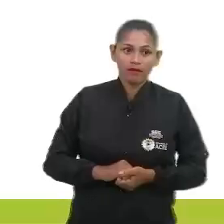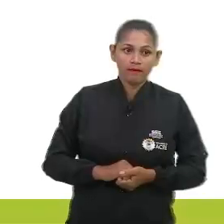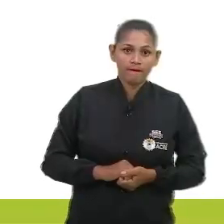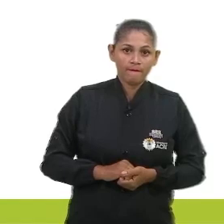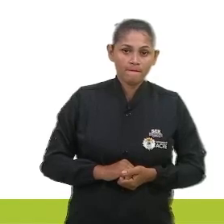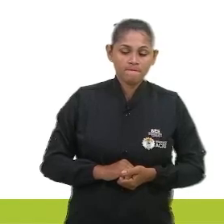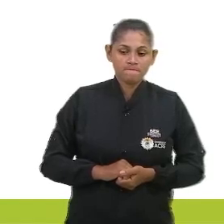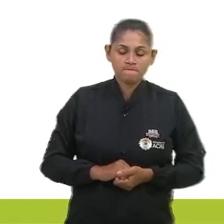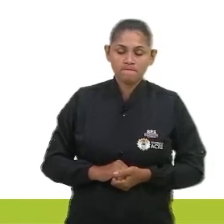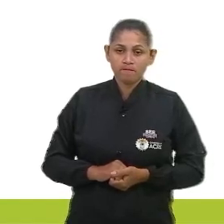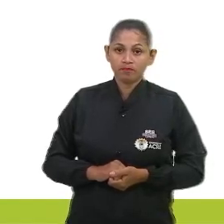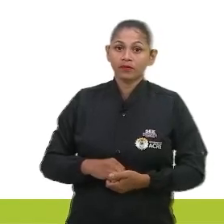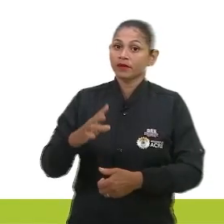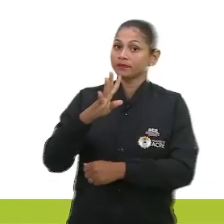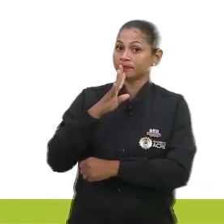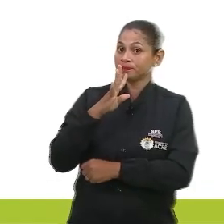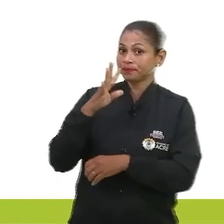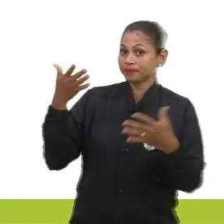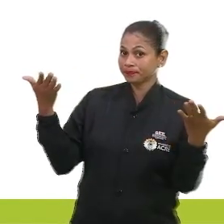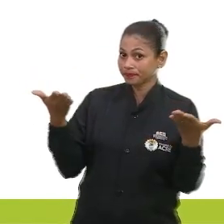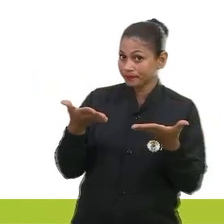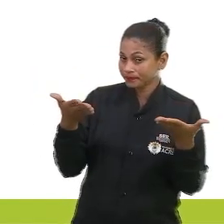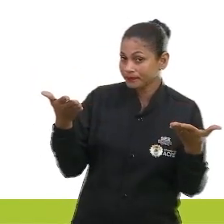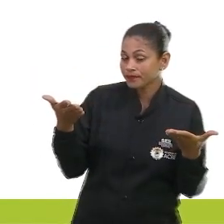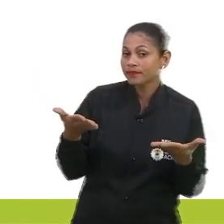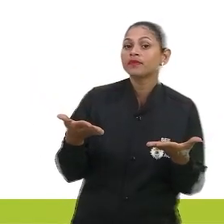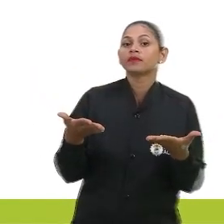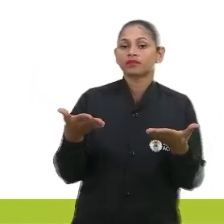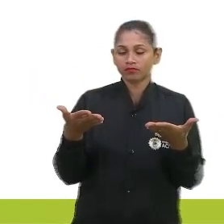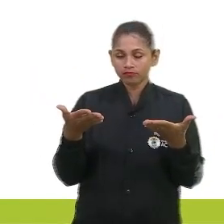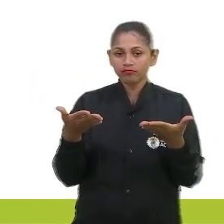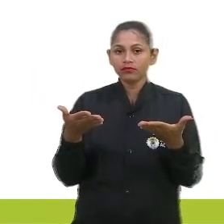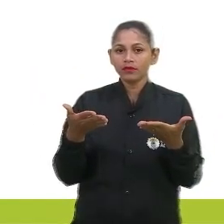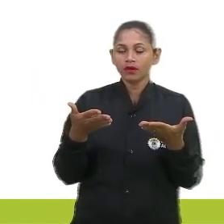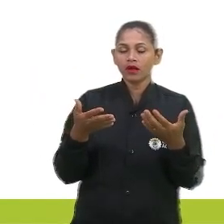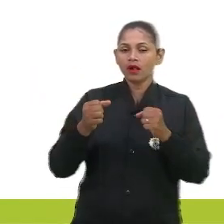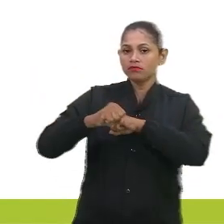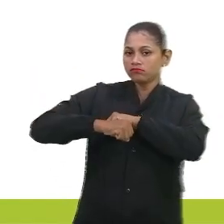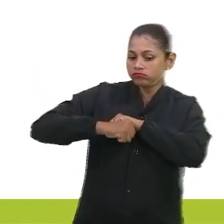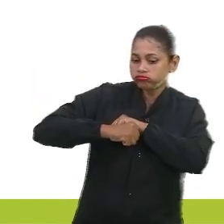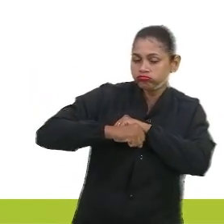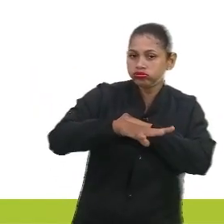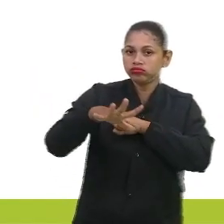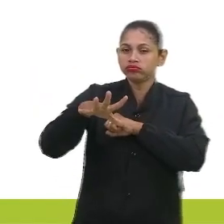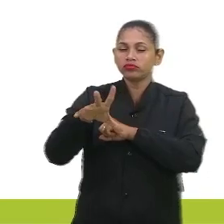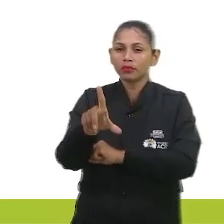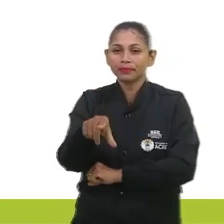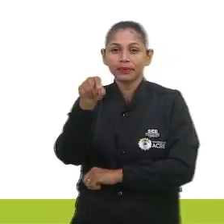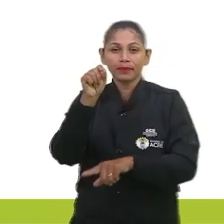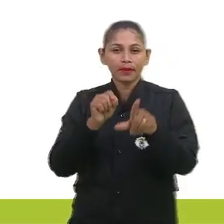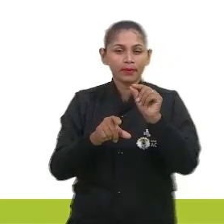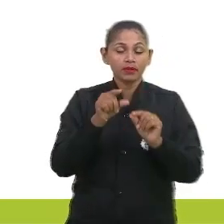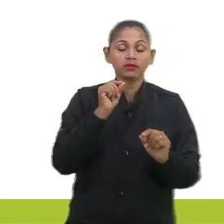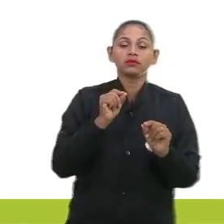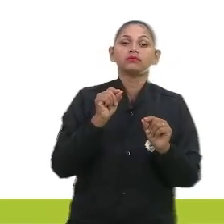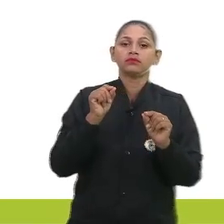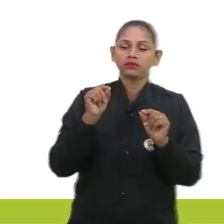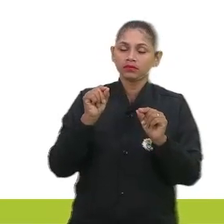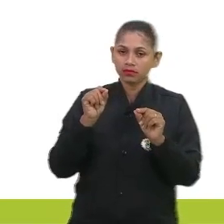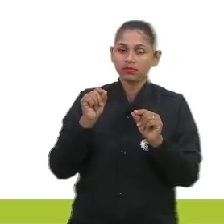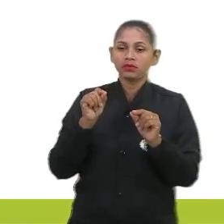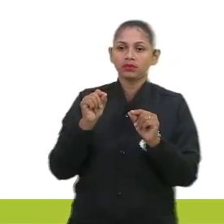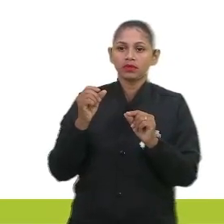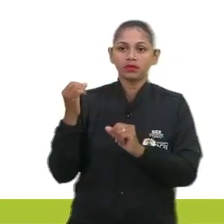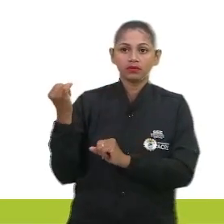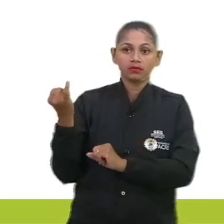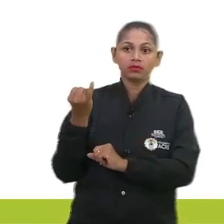preservação. Vamos conhecer agora as mídias alternativas. Essas são as mídias que se encaixam em formatos